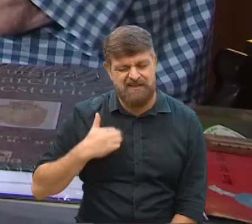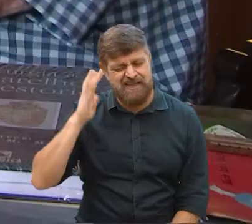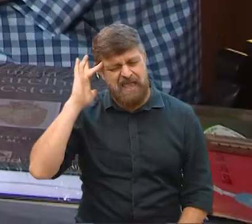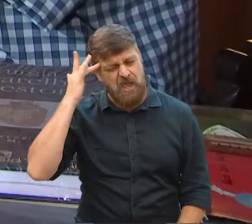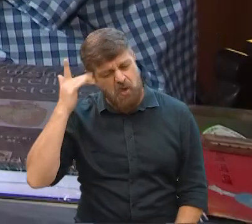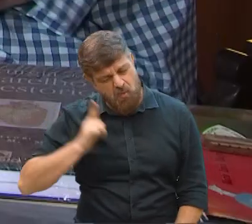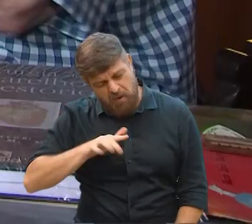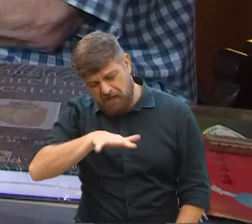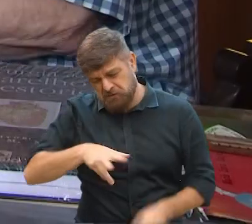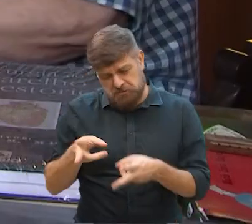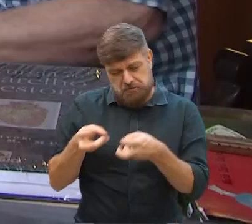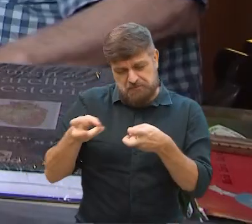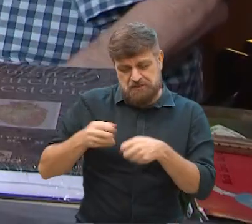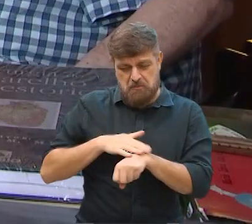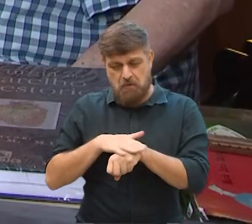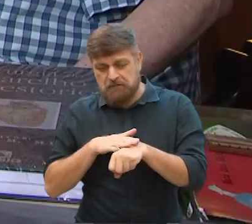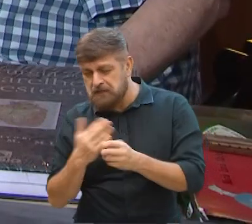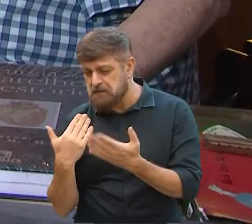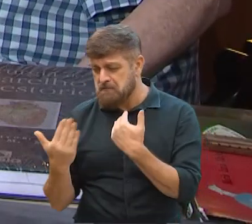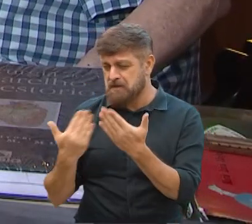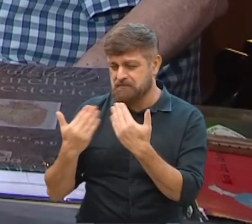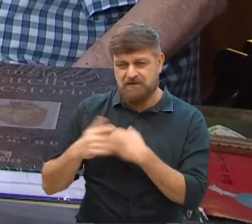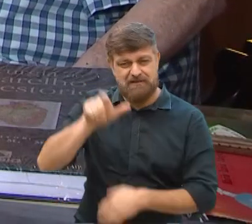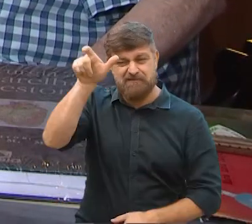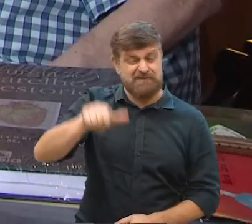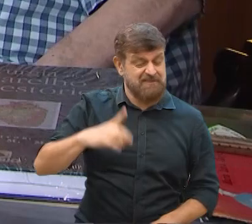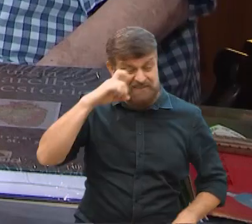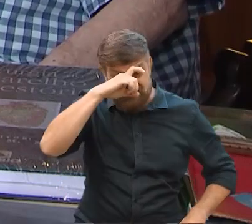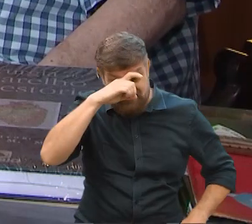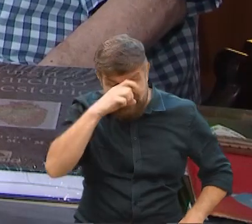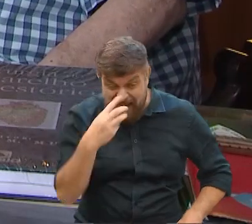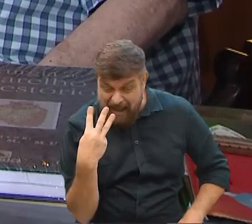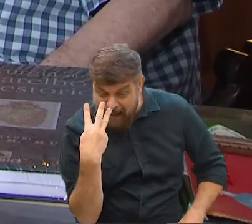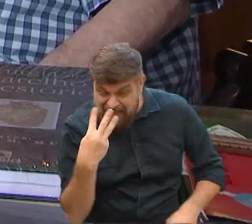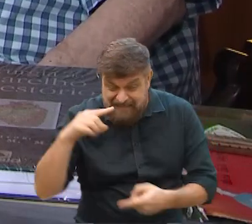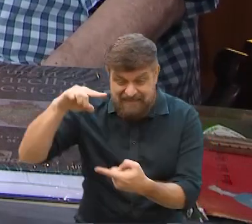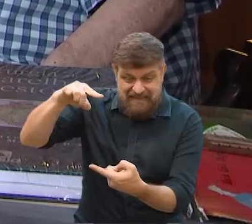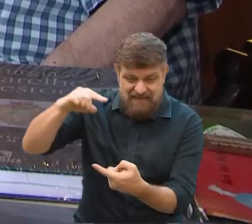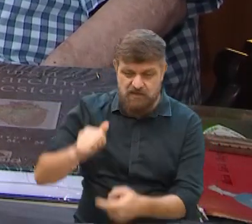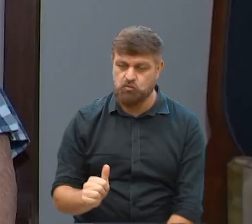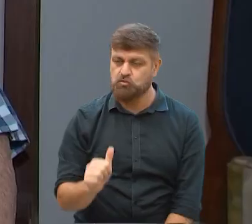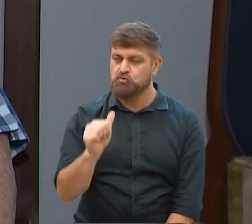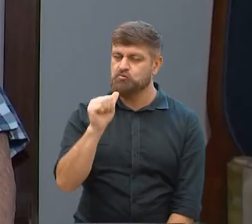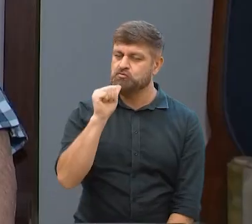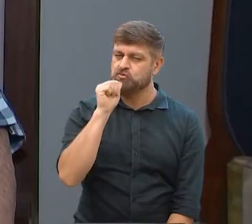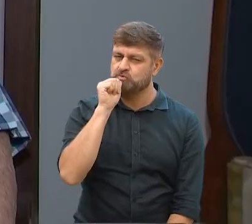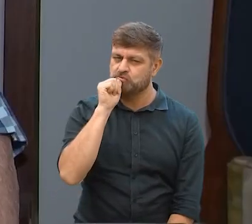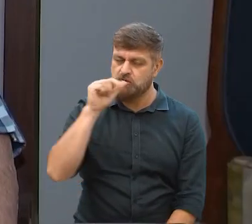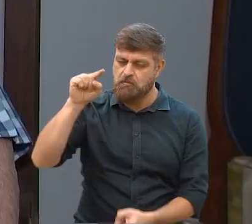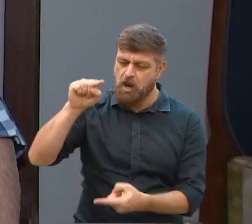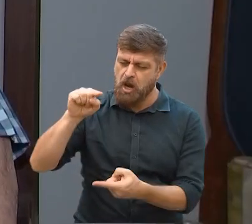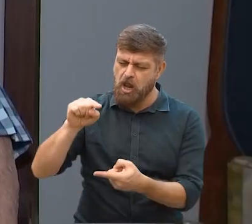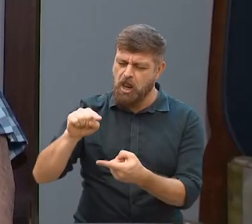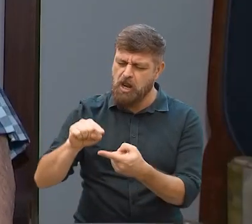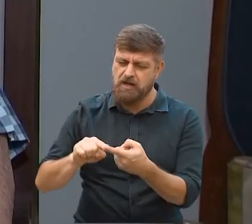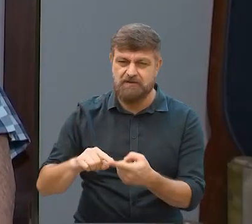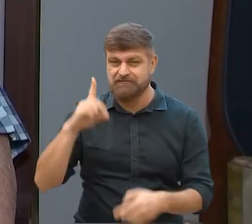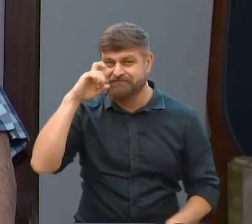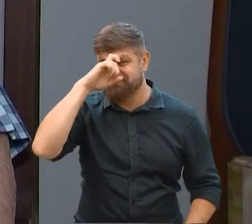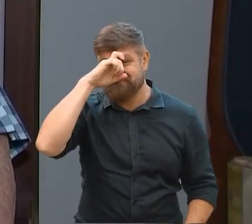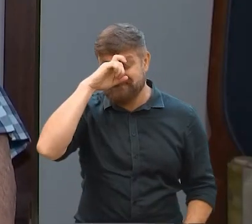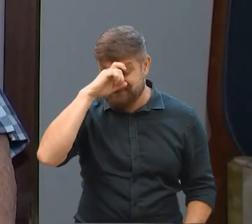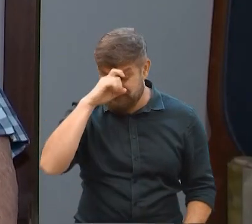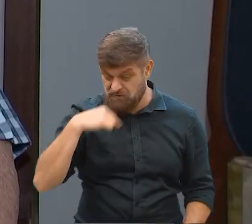clínica e mesmo em conversas sociais, dificilmente nós tomamos essa quantidade. 35 ml